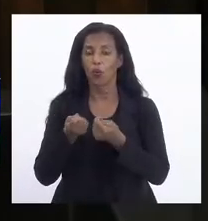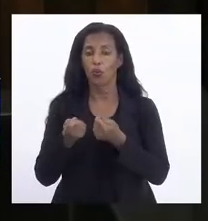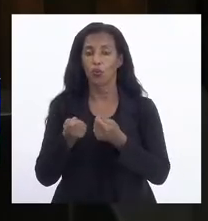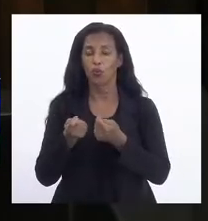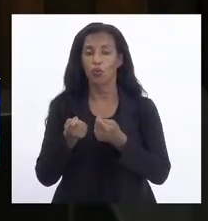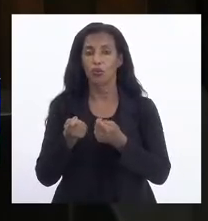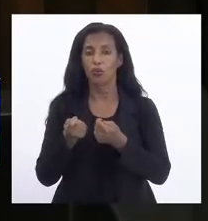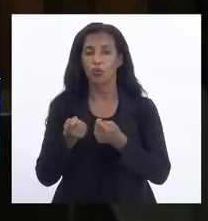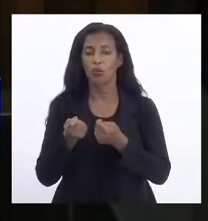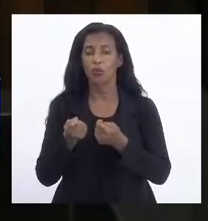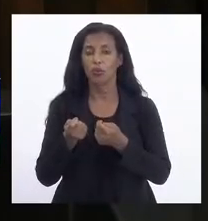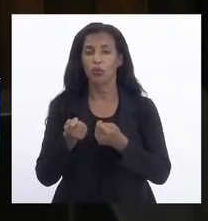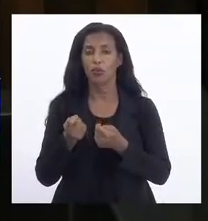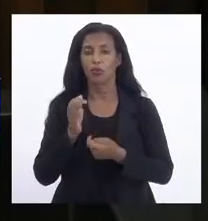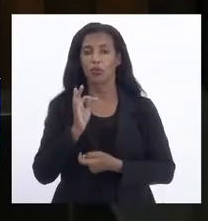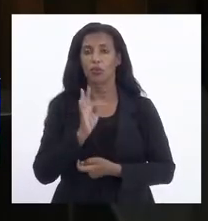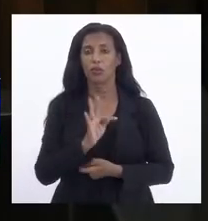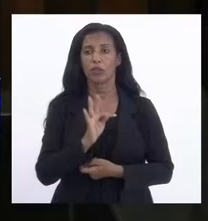do Estado,